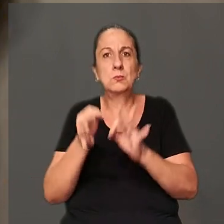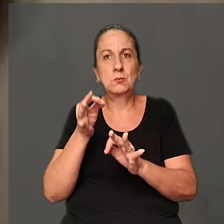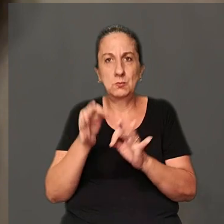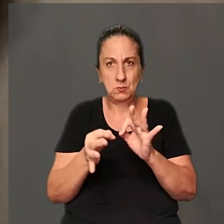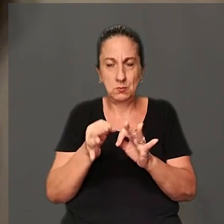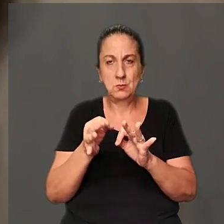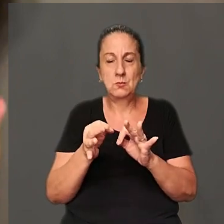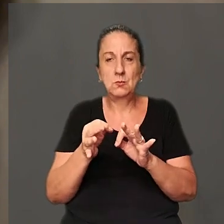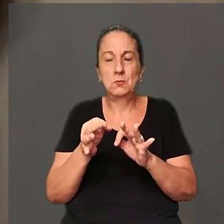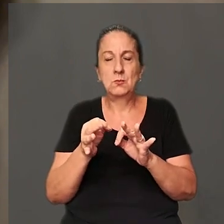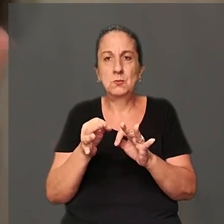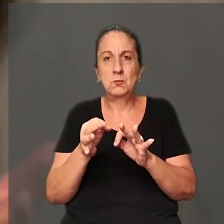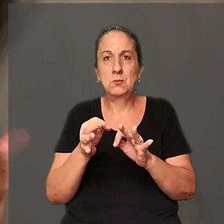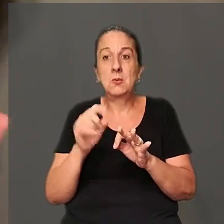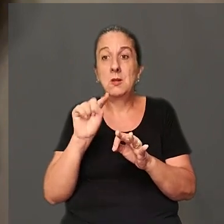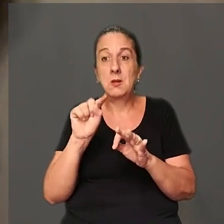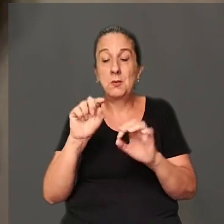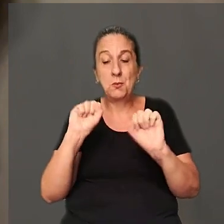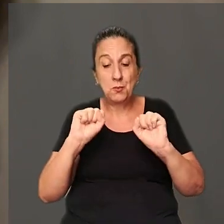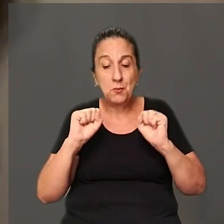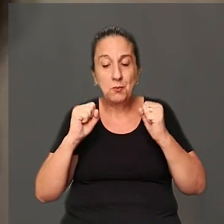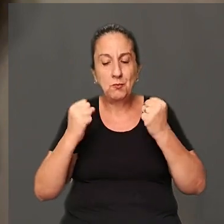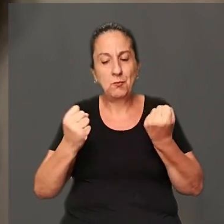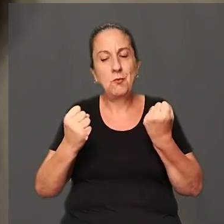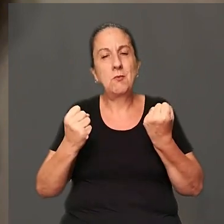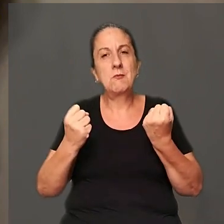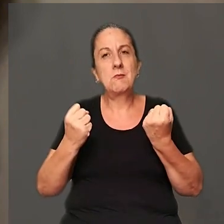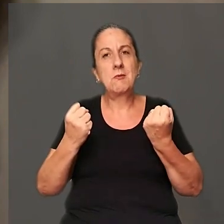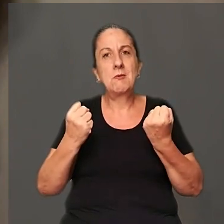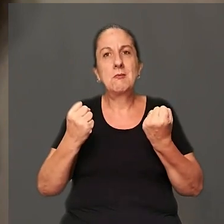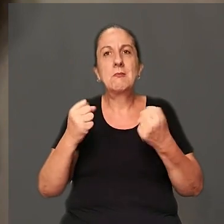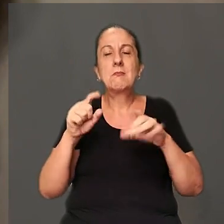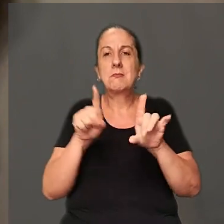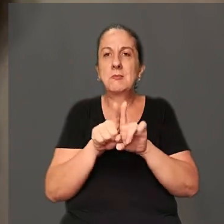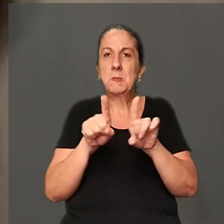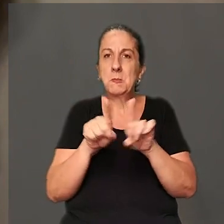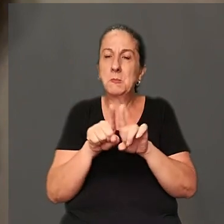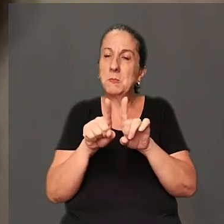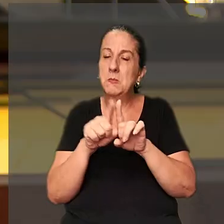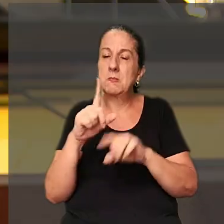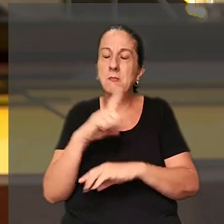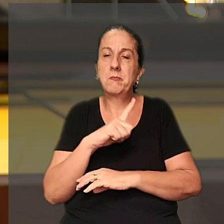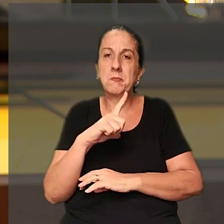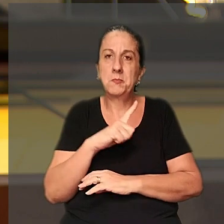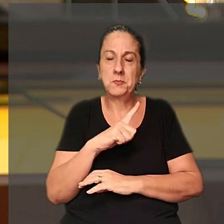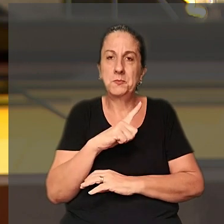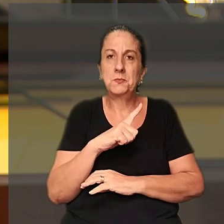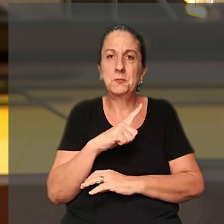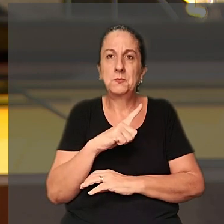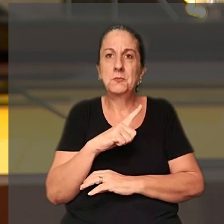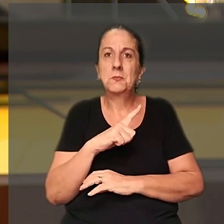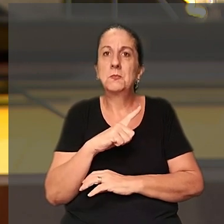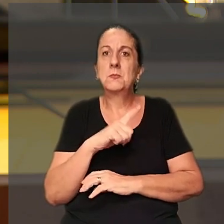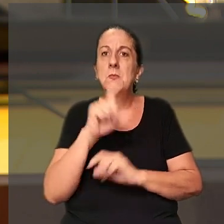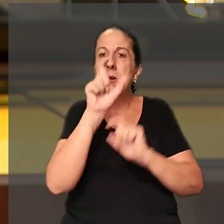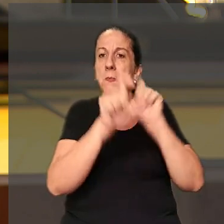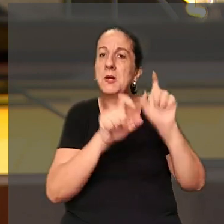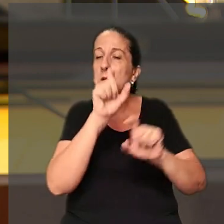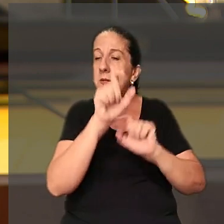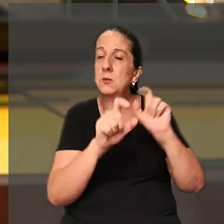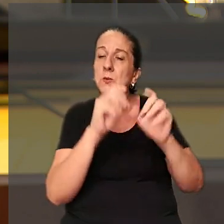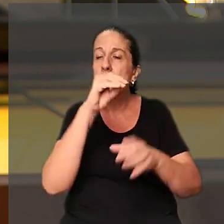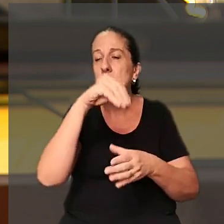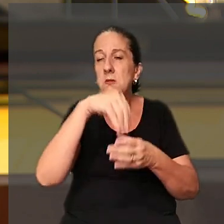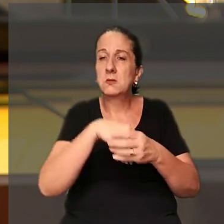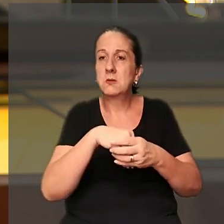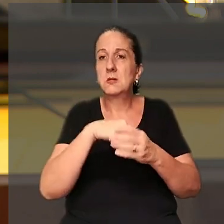judiciária, isso nos fortalece, e também nós temos membros da Justiça do